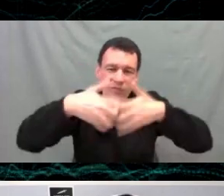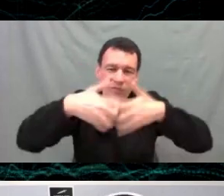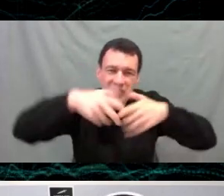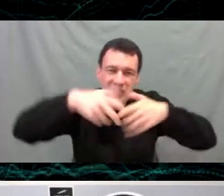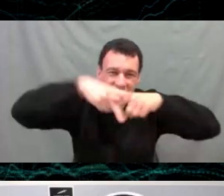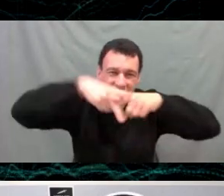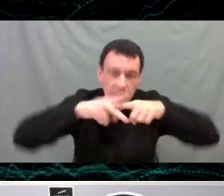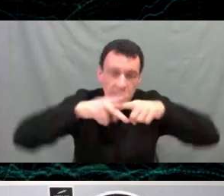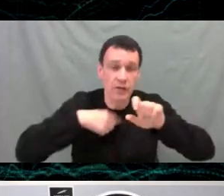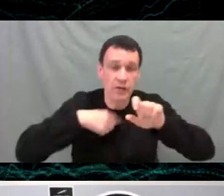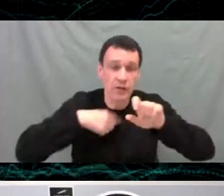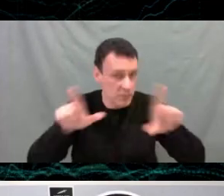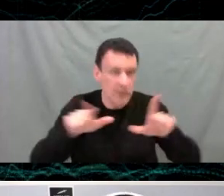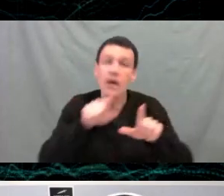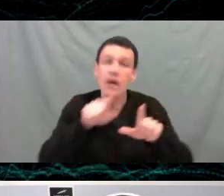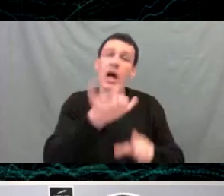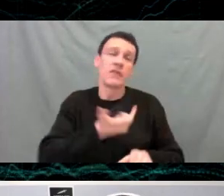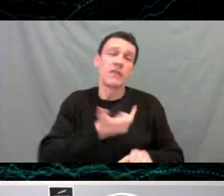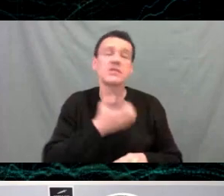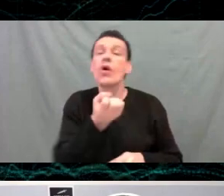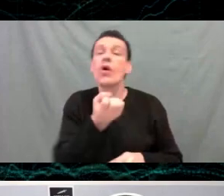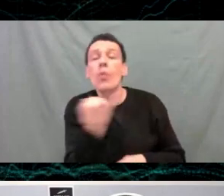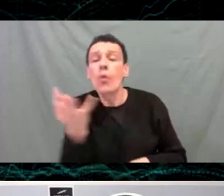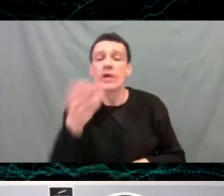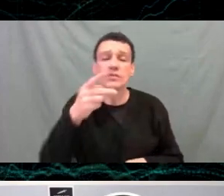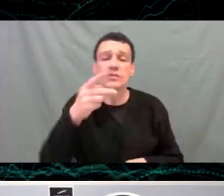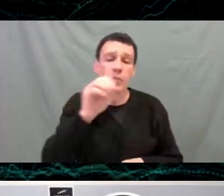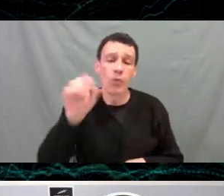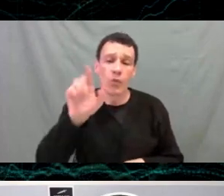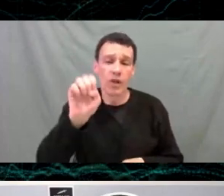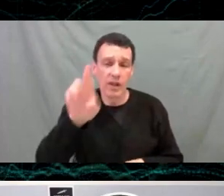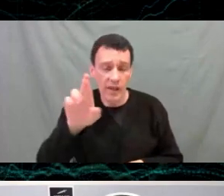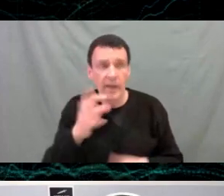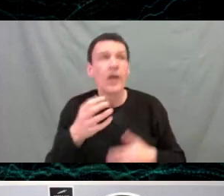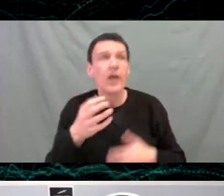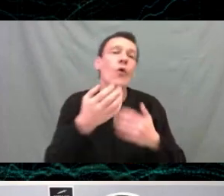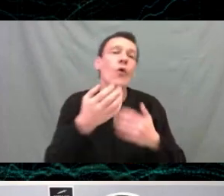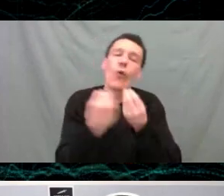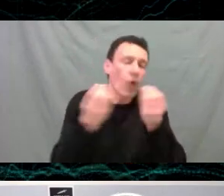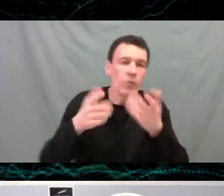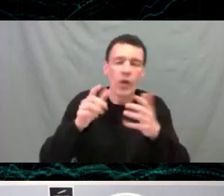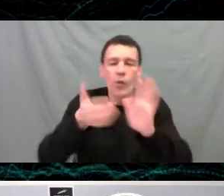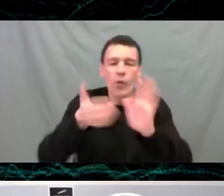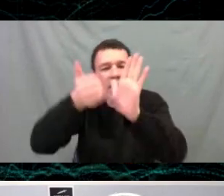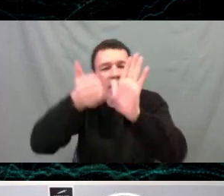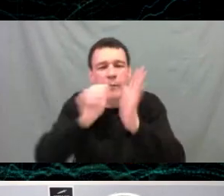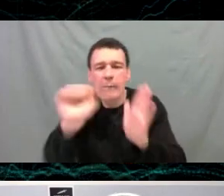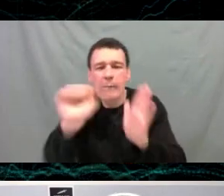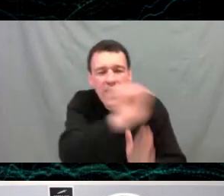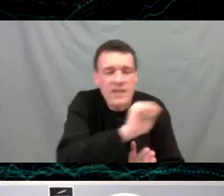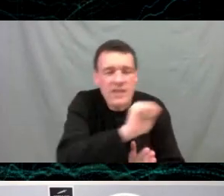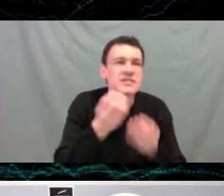quantos pullers você vai iniciar, como é que vai funcionar o Housekeeper, como é que vai funcionar a parte